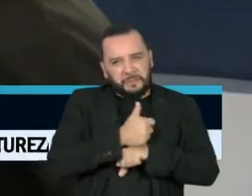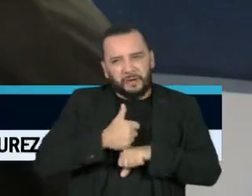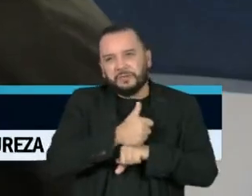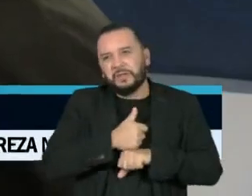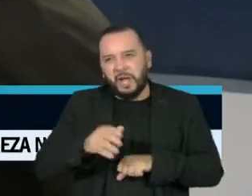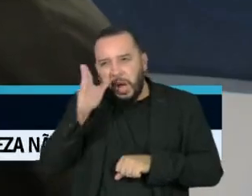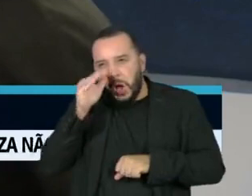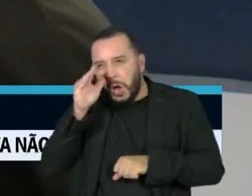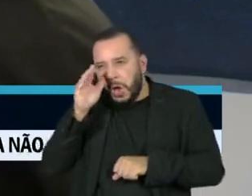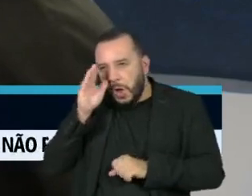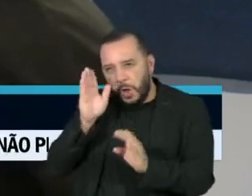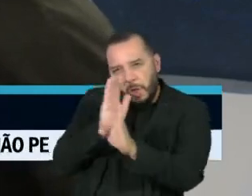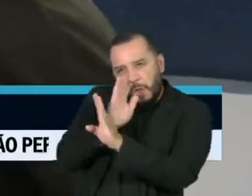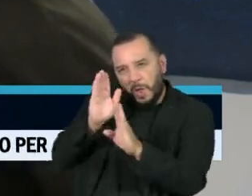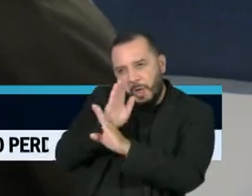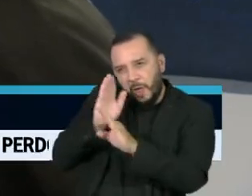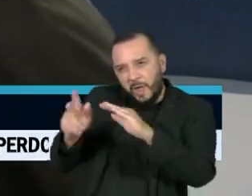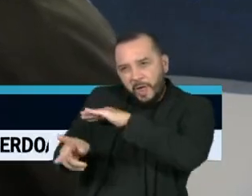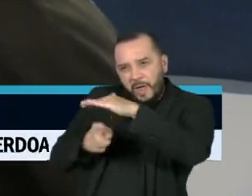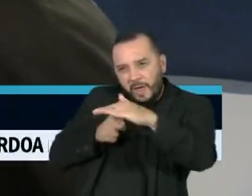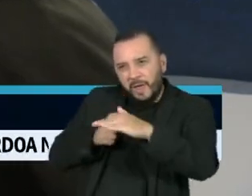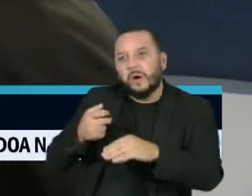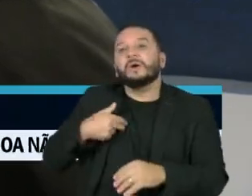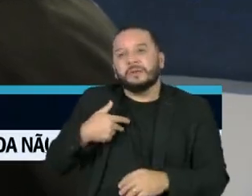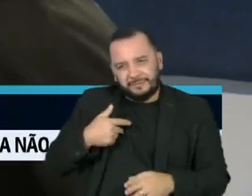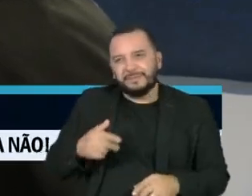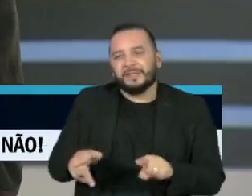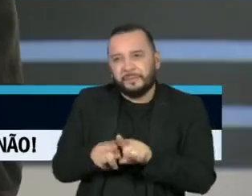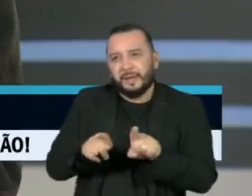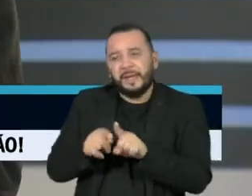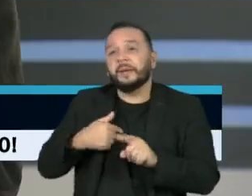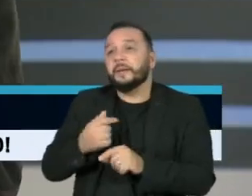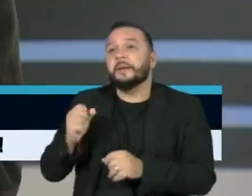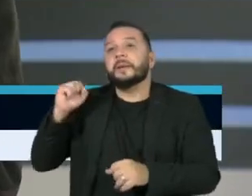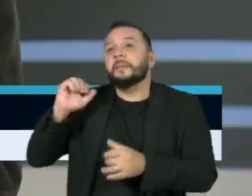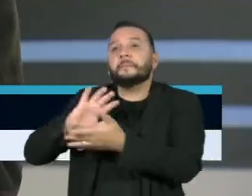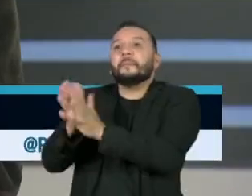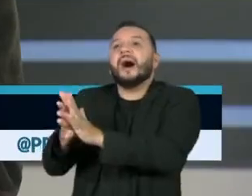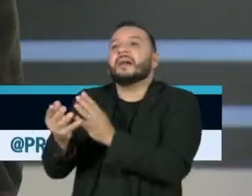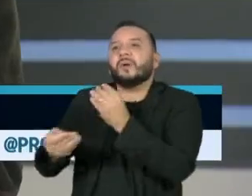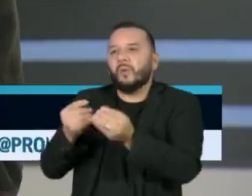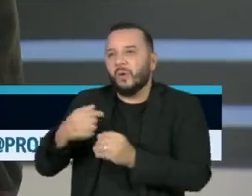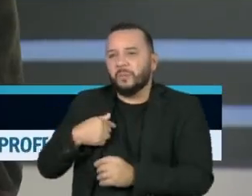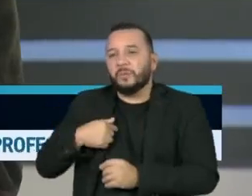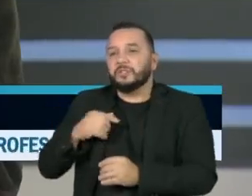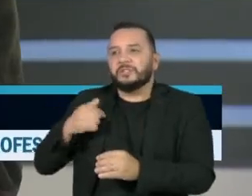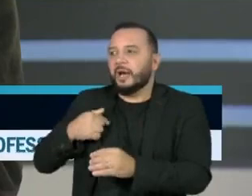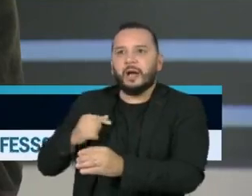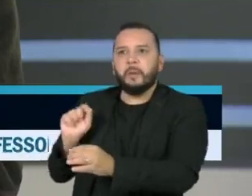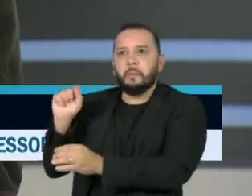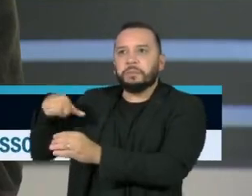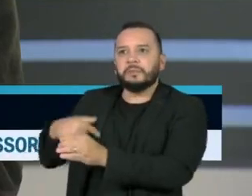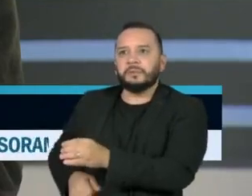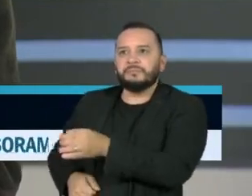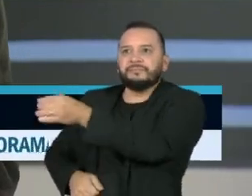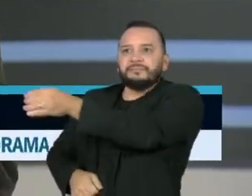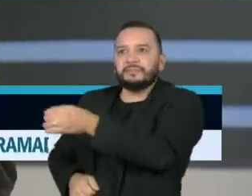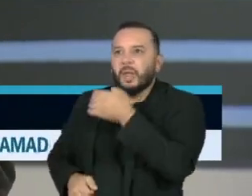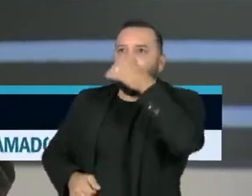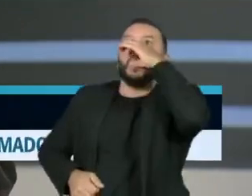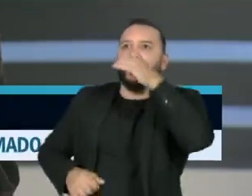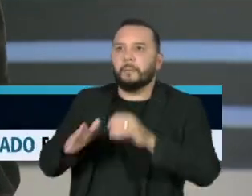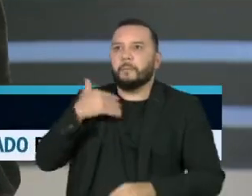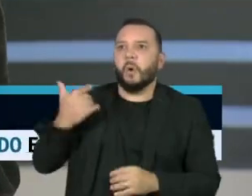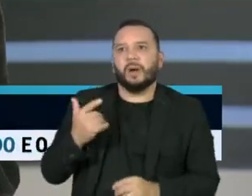mesmo usa um técnicas como envenenamento Então os russos são conhecidos por terem uma capacidade de cibernética importante